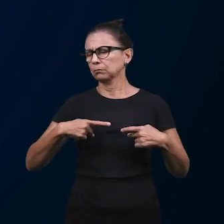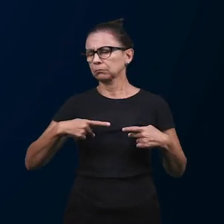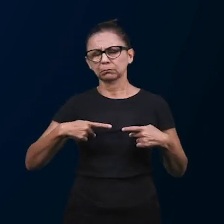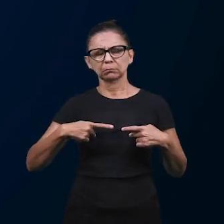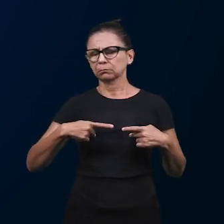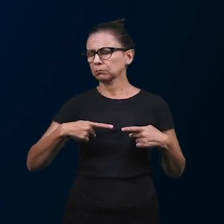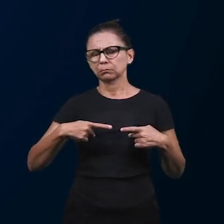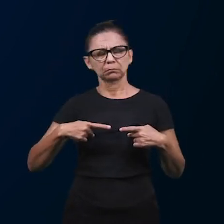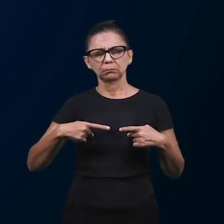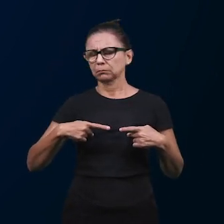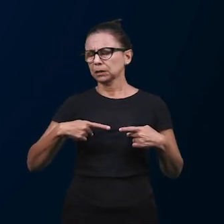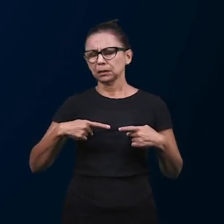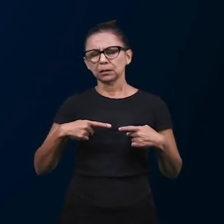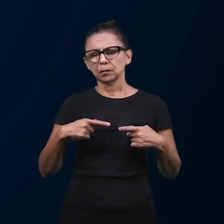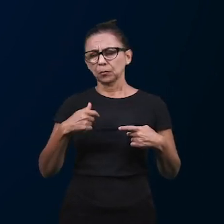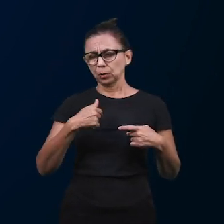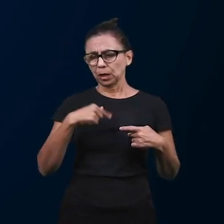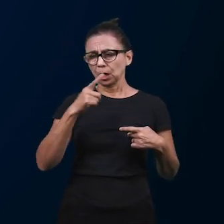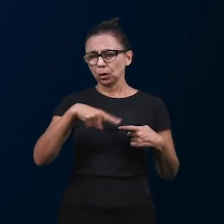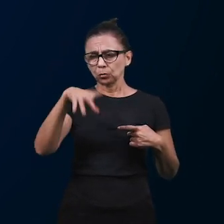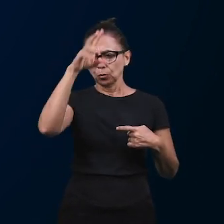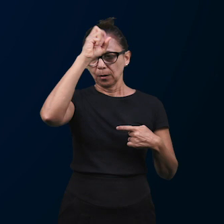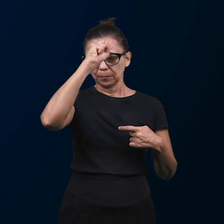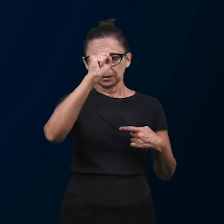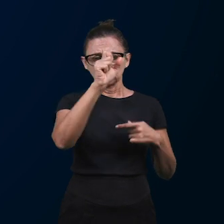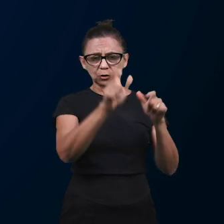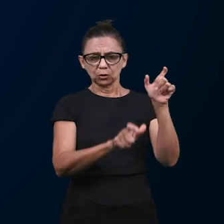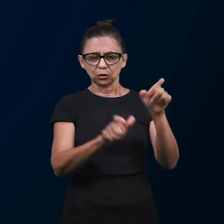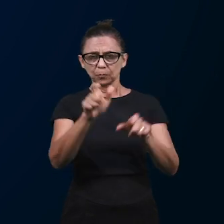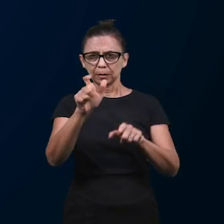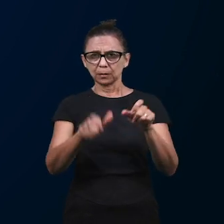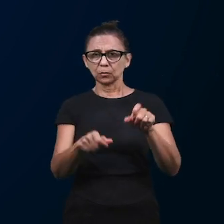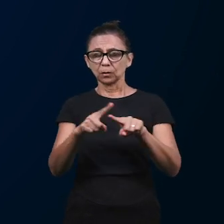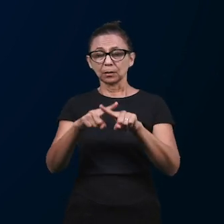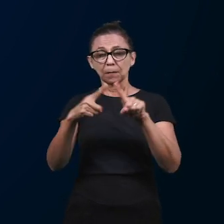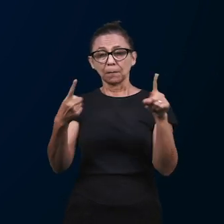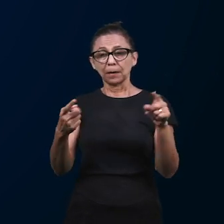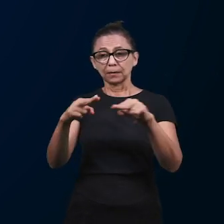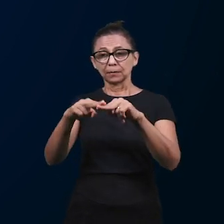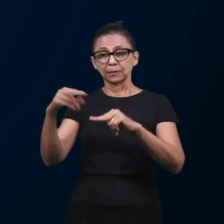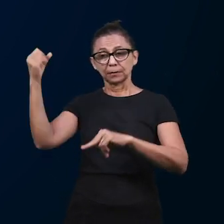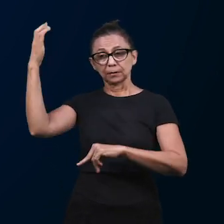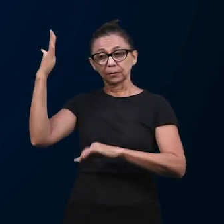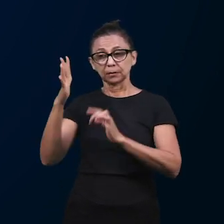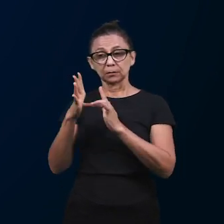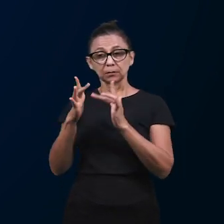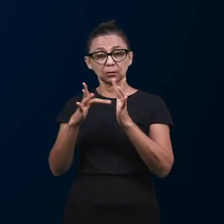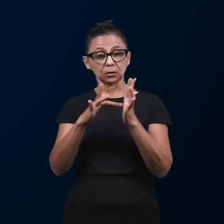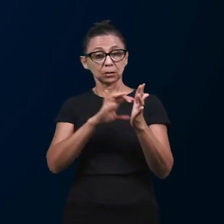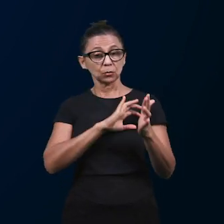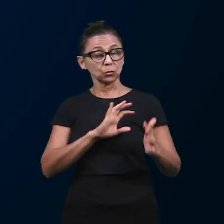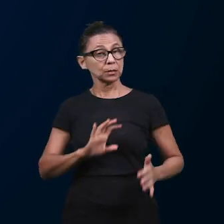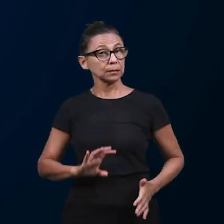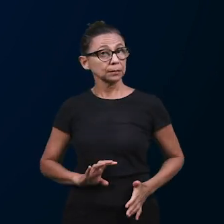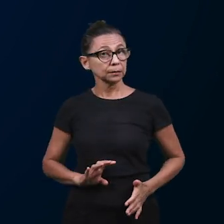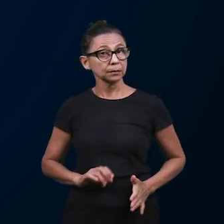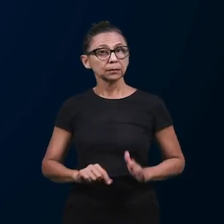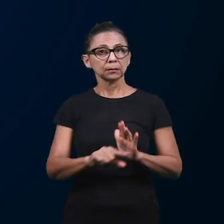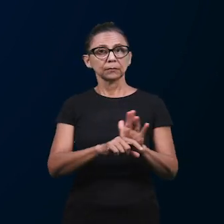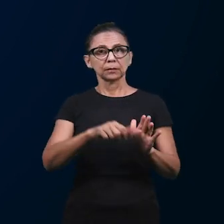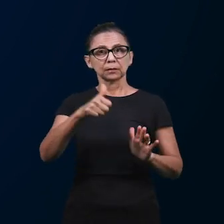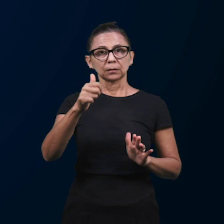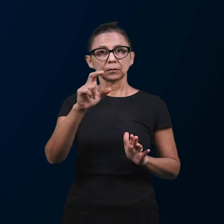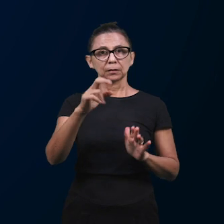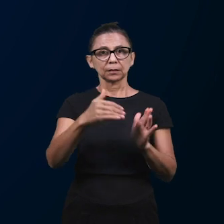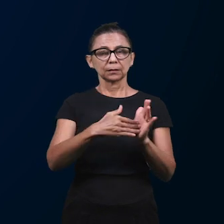homens, porque não o recebi nem aprendi de homem algum, mas pela revelação de Jesus Cristo. Nos